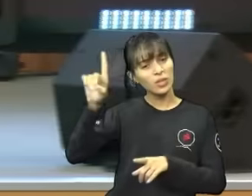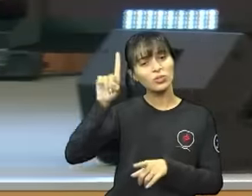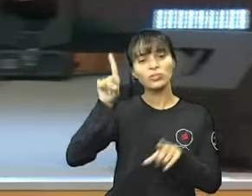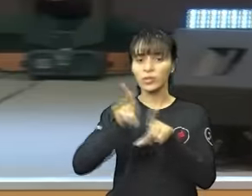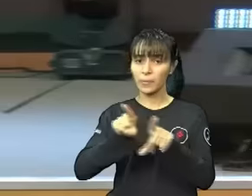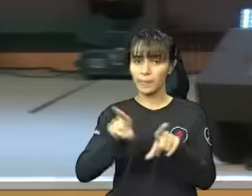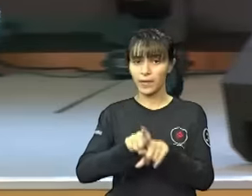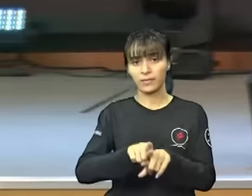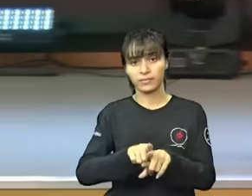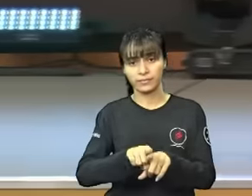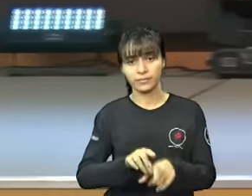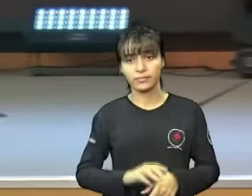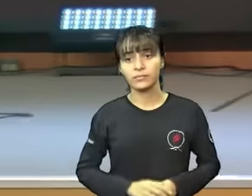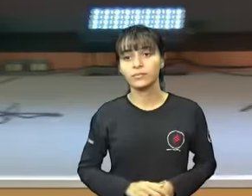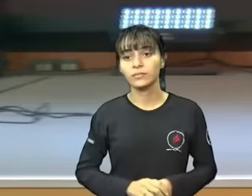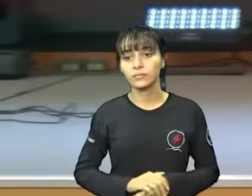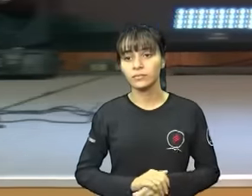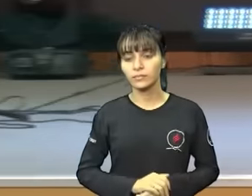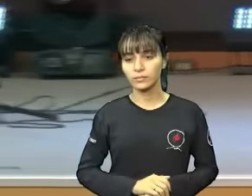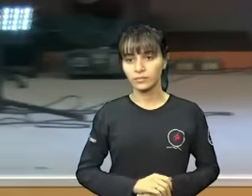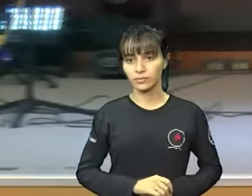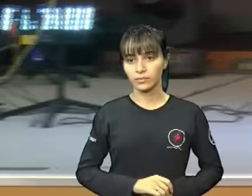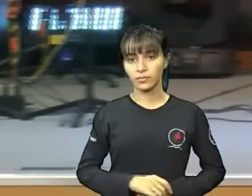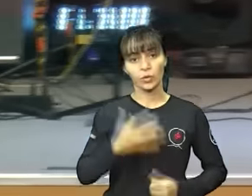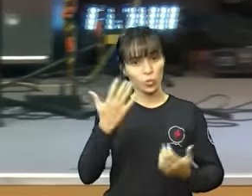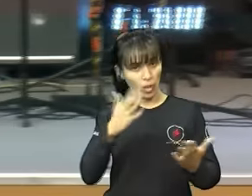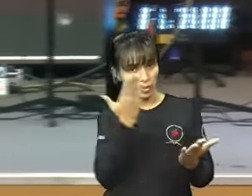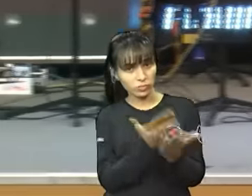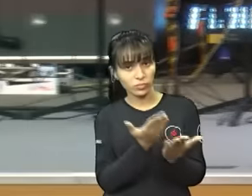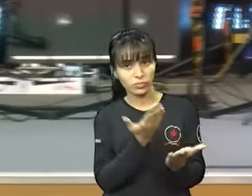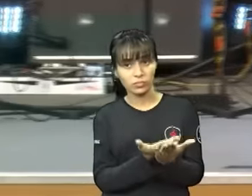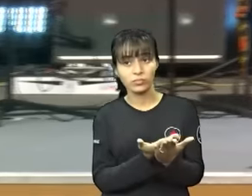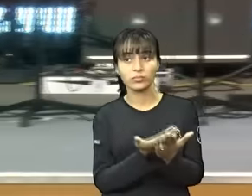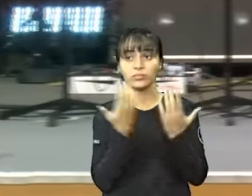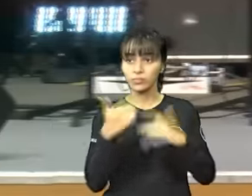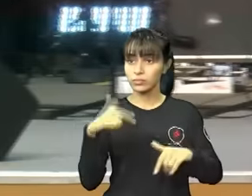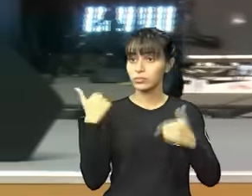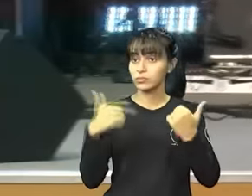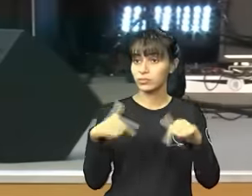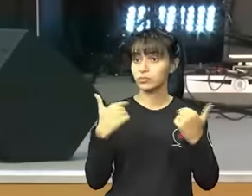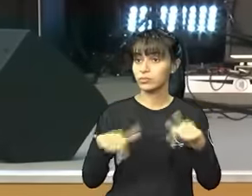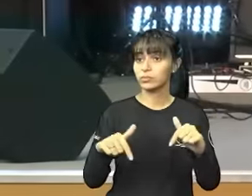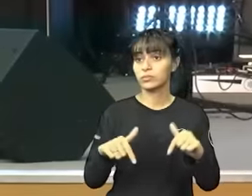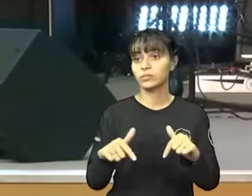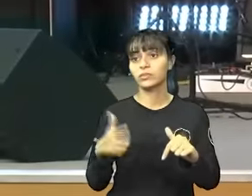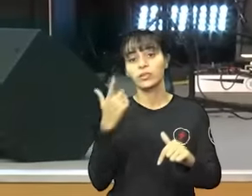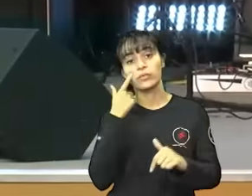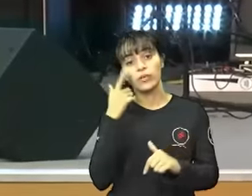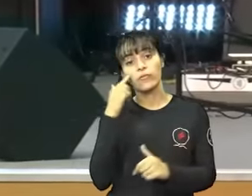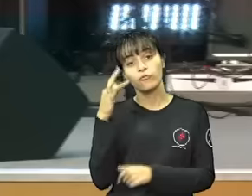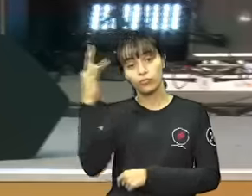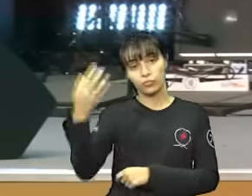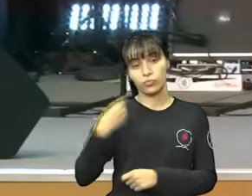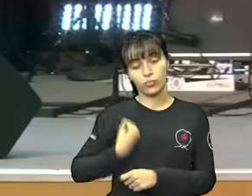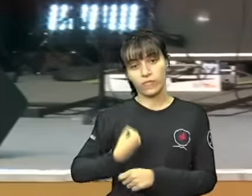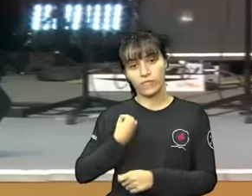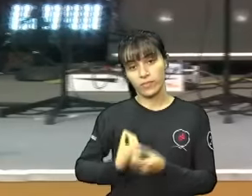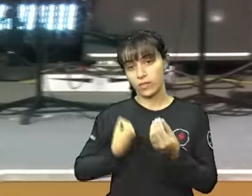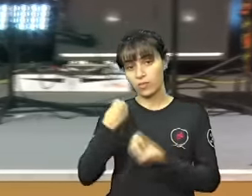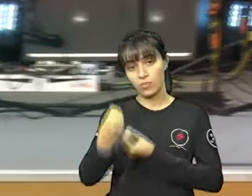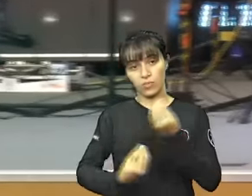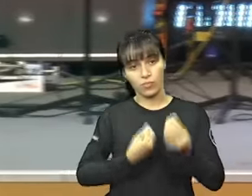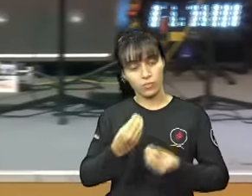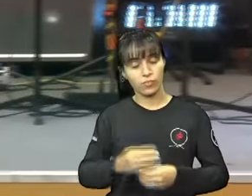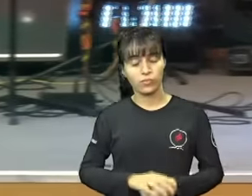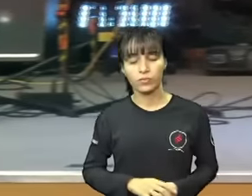toda na vida não quer estudar não quer trabalhar vai ver que tipo de vida vai ter